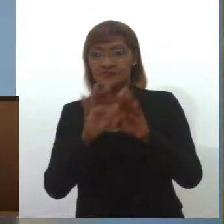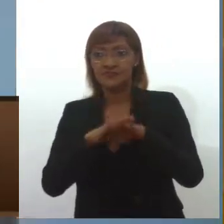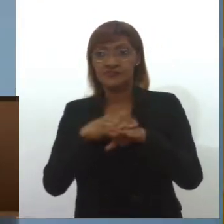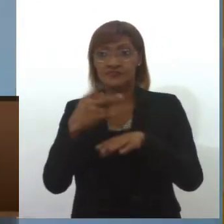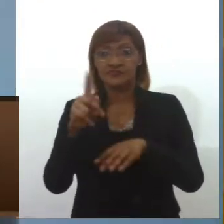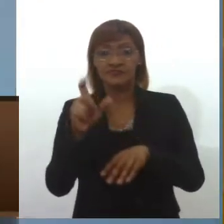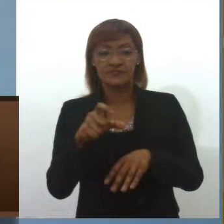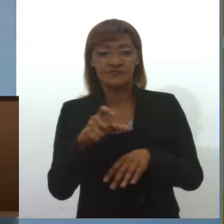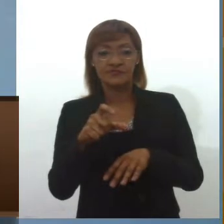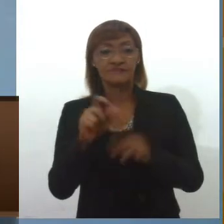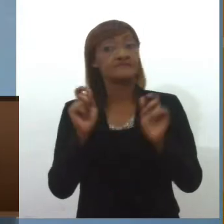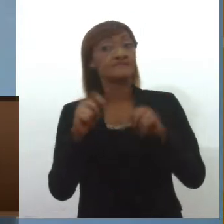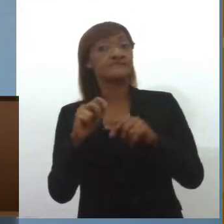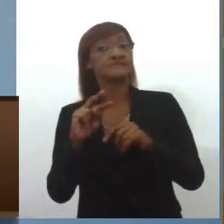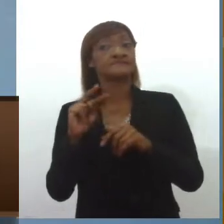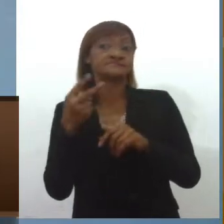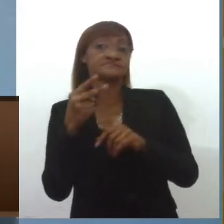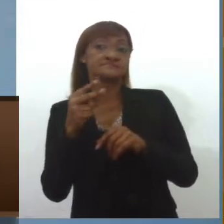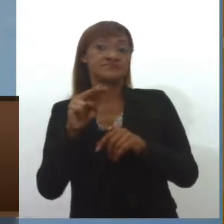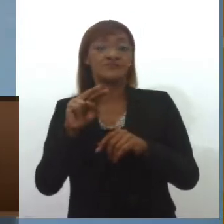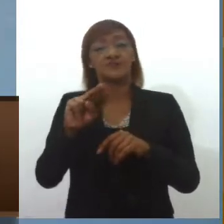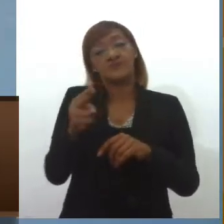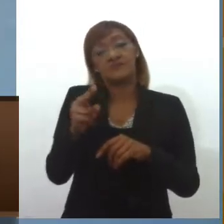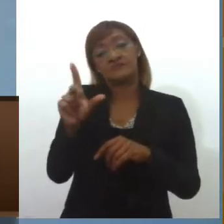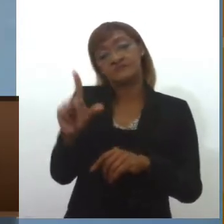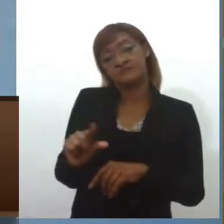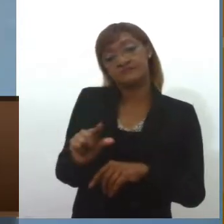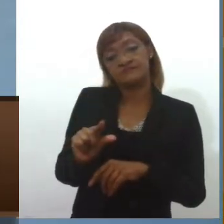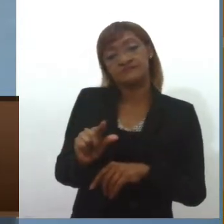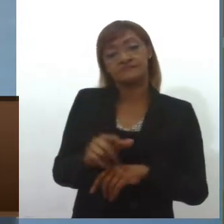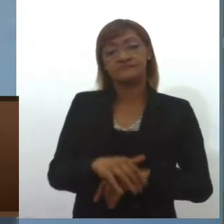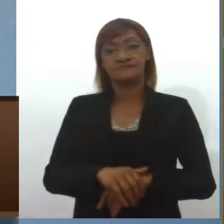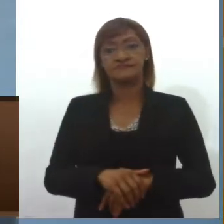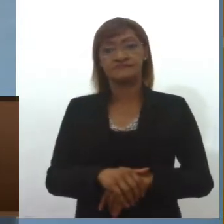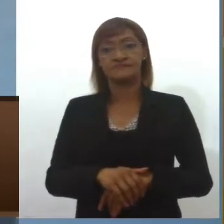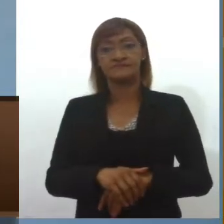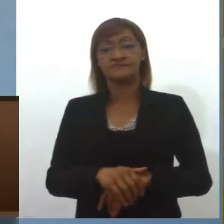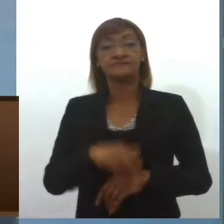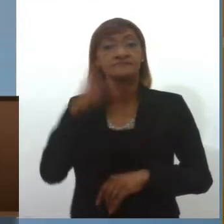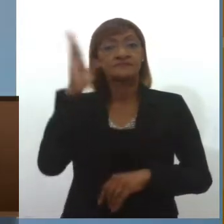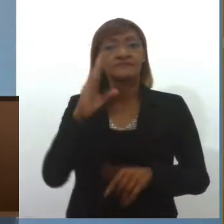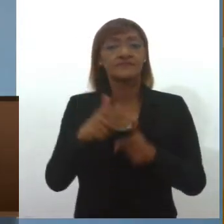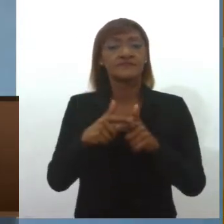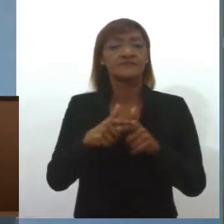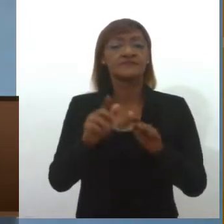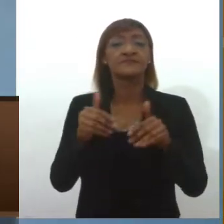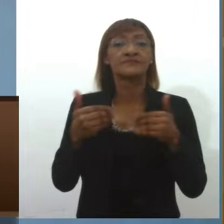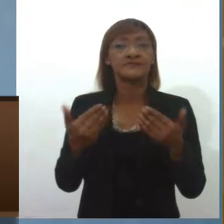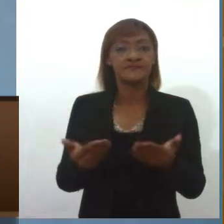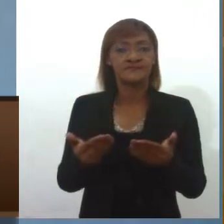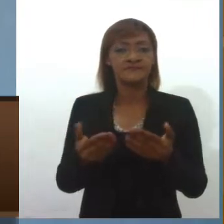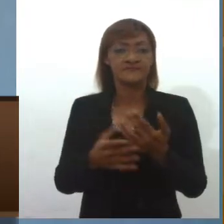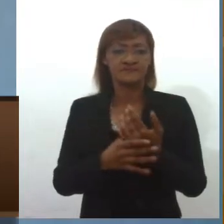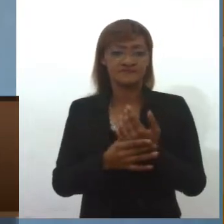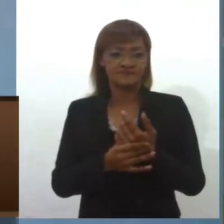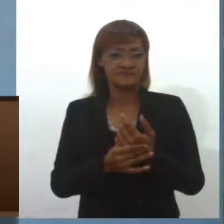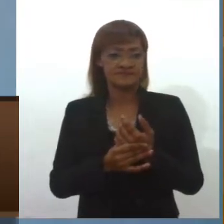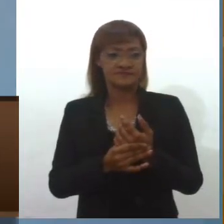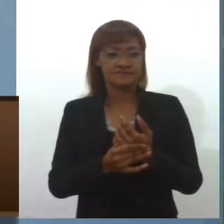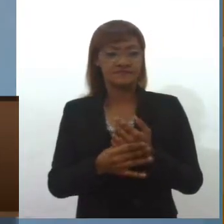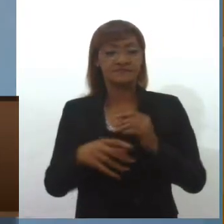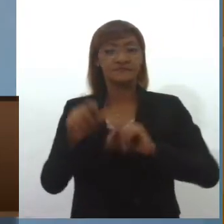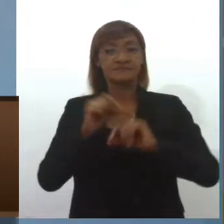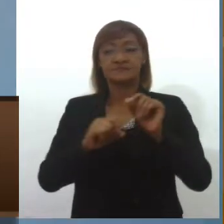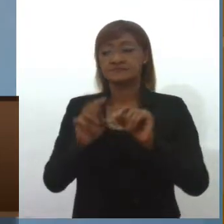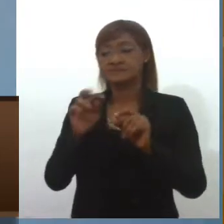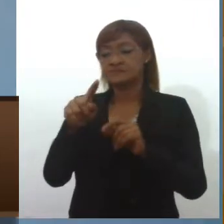maior ou menor. Qual é o grande problema do Brasil? Falando diretamente do impacto dessa taxa de juros mais elevada. Quando a taxa